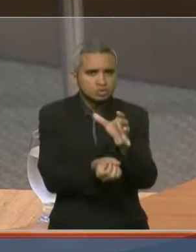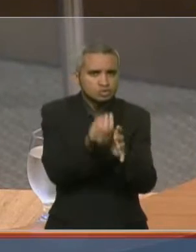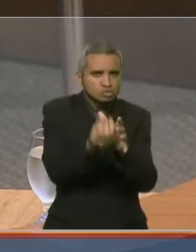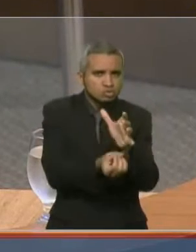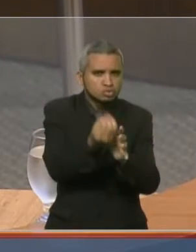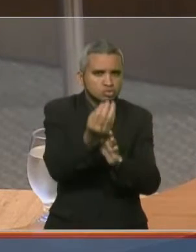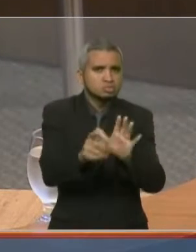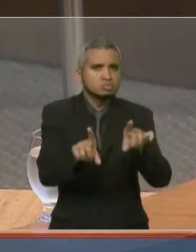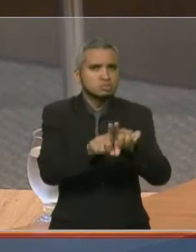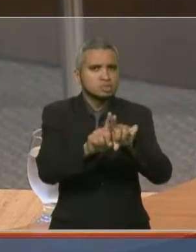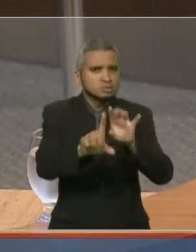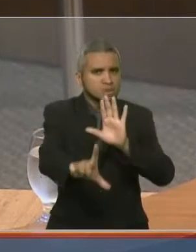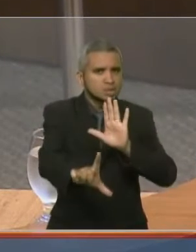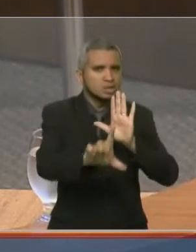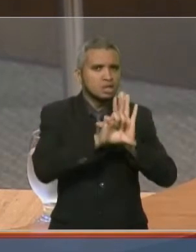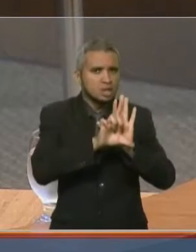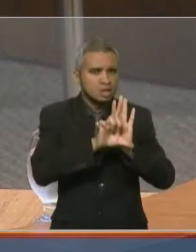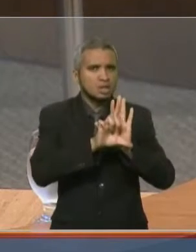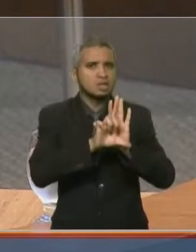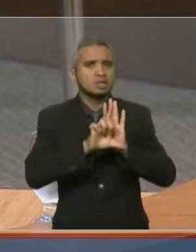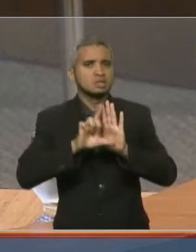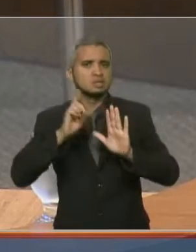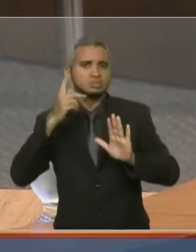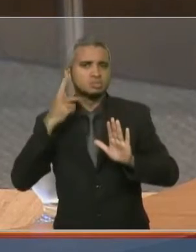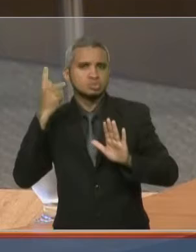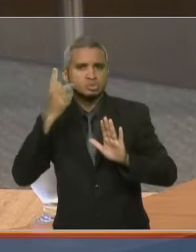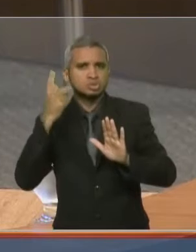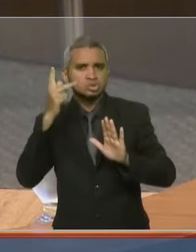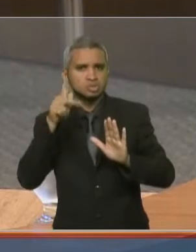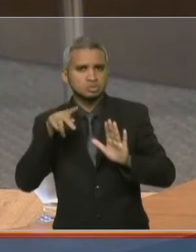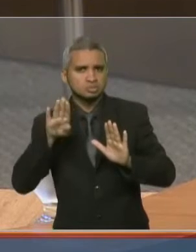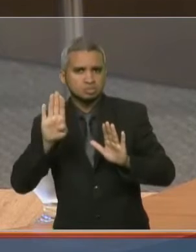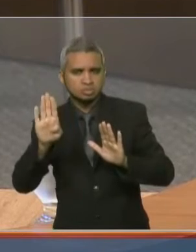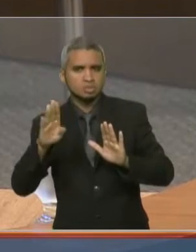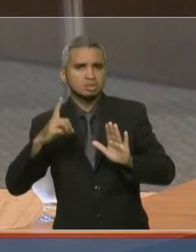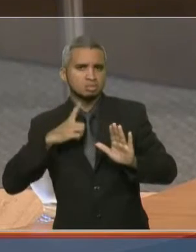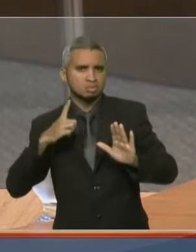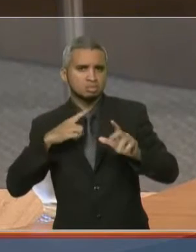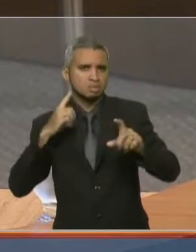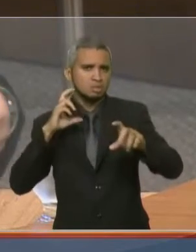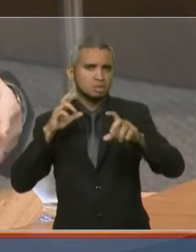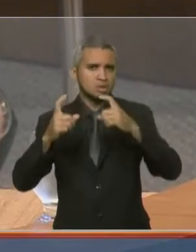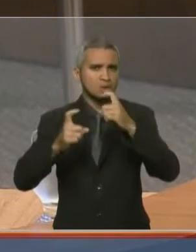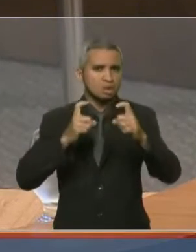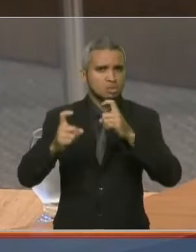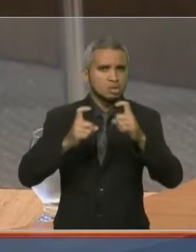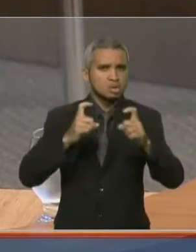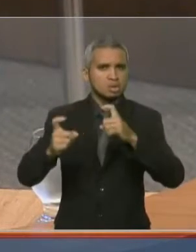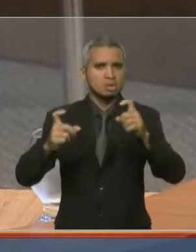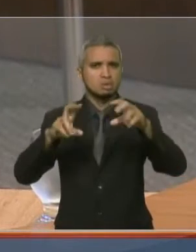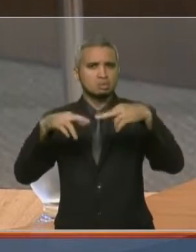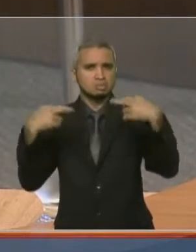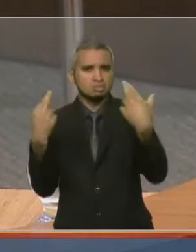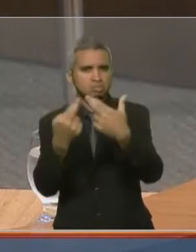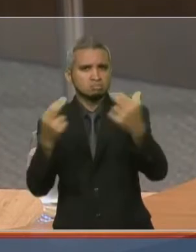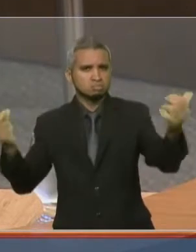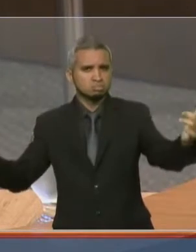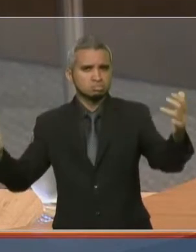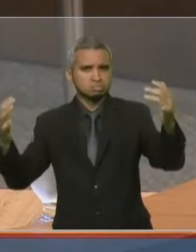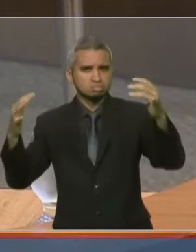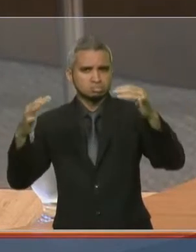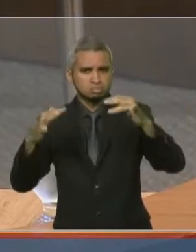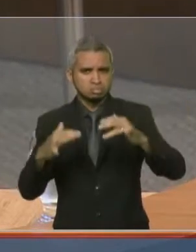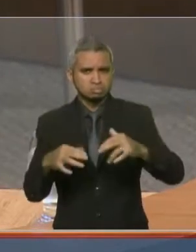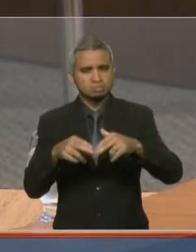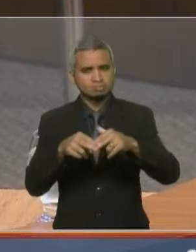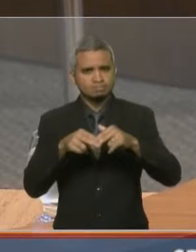de políticas públicas através de conselhos deliberativos. No entanto, um processo novo para a caminhada